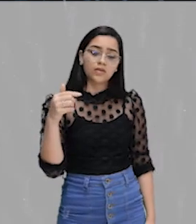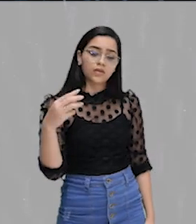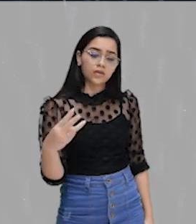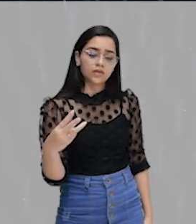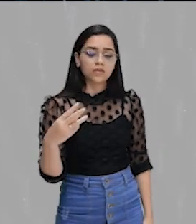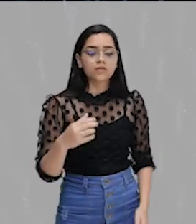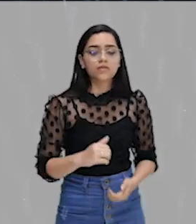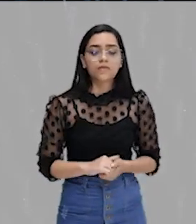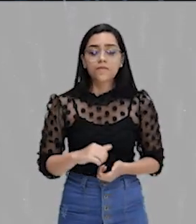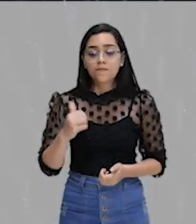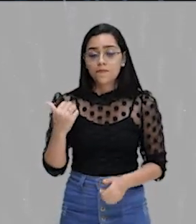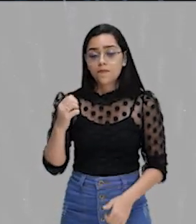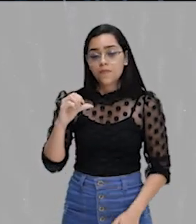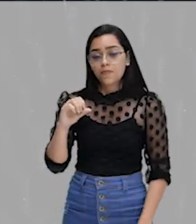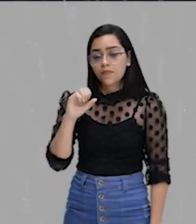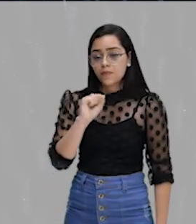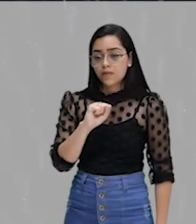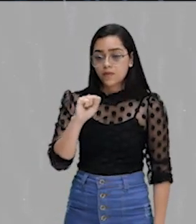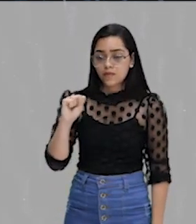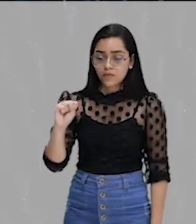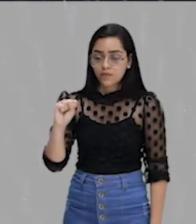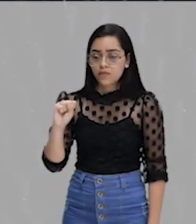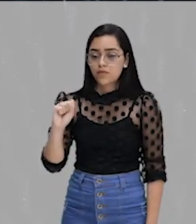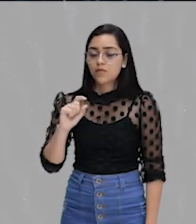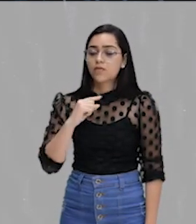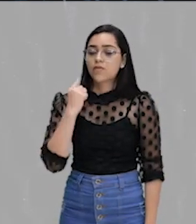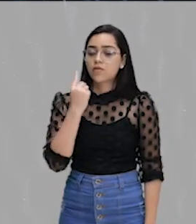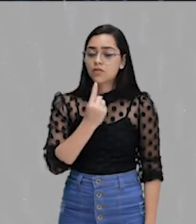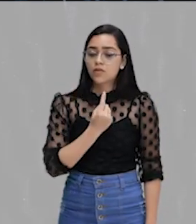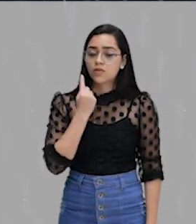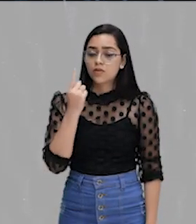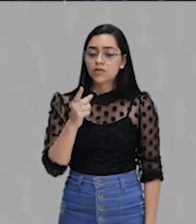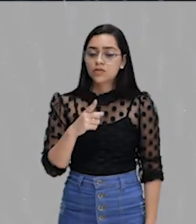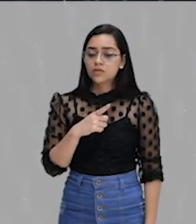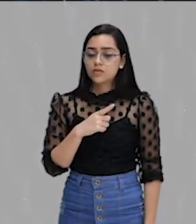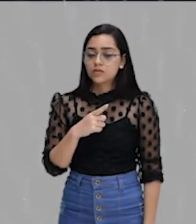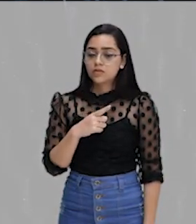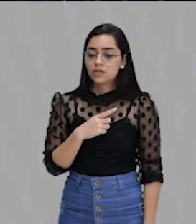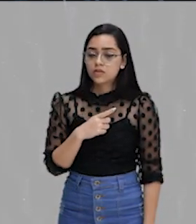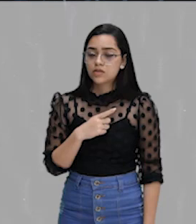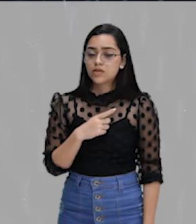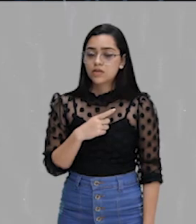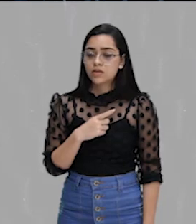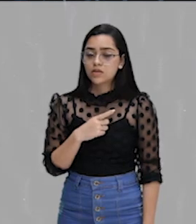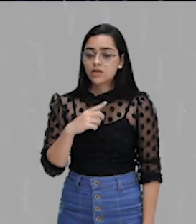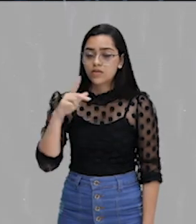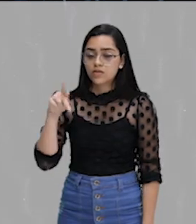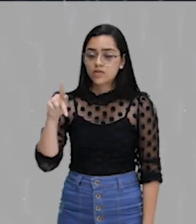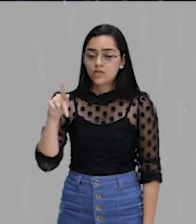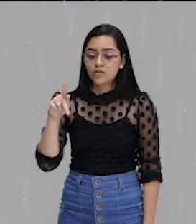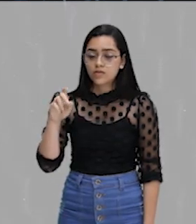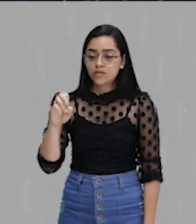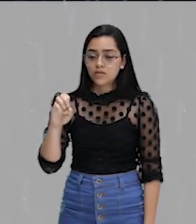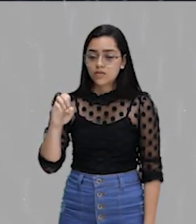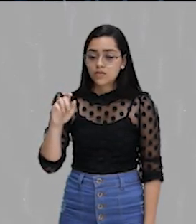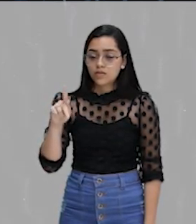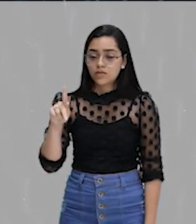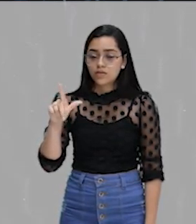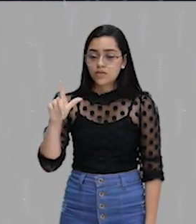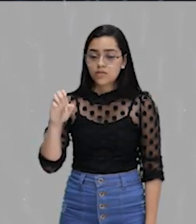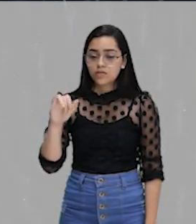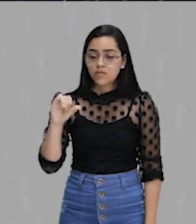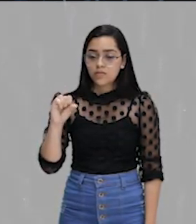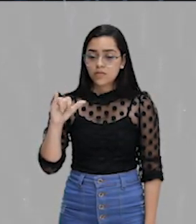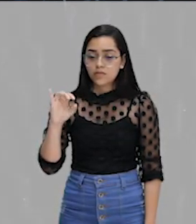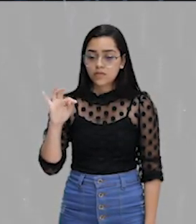Em 1988, nós teremos um plebiscito no Chile, uma